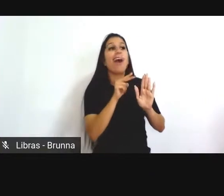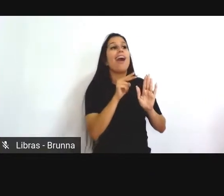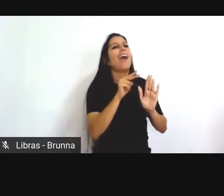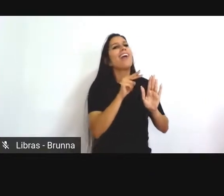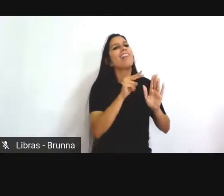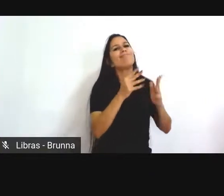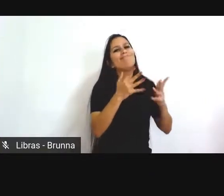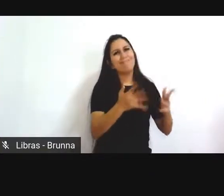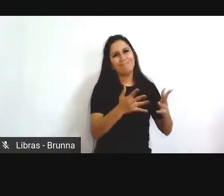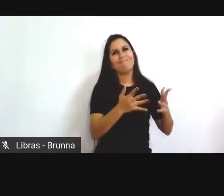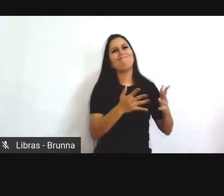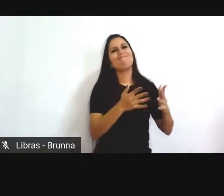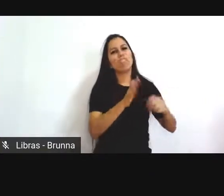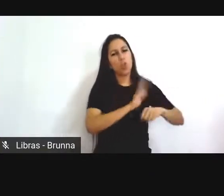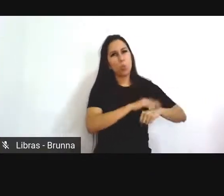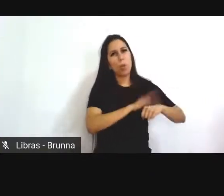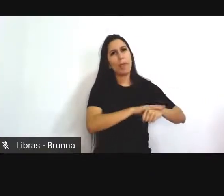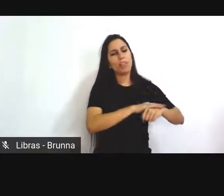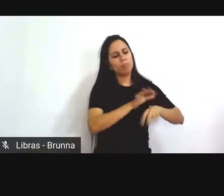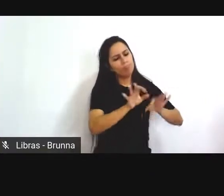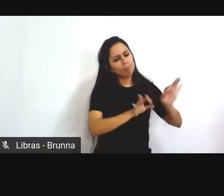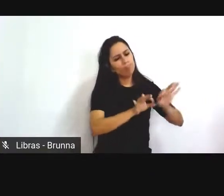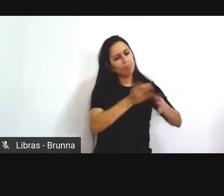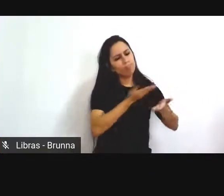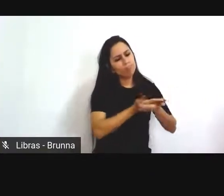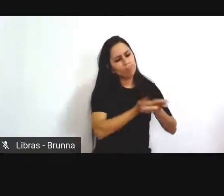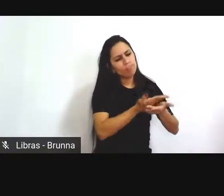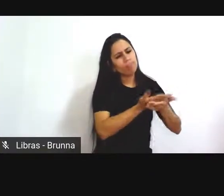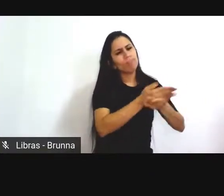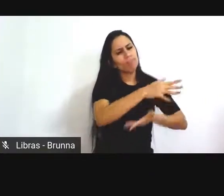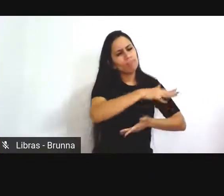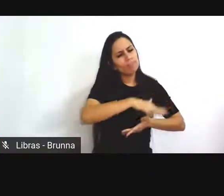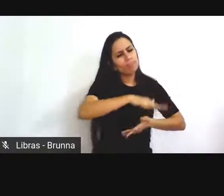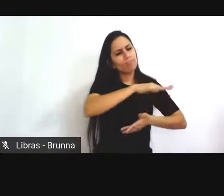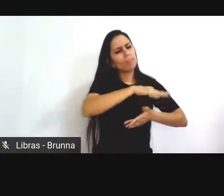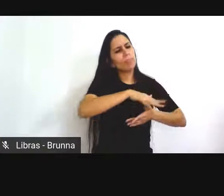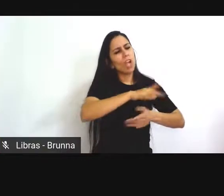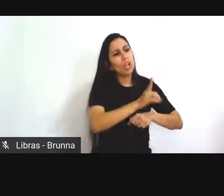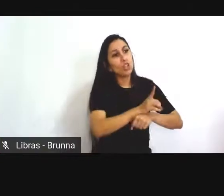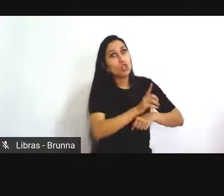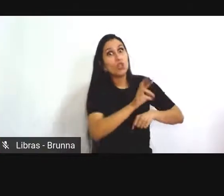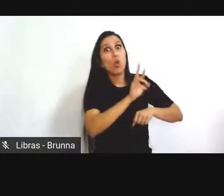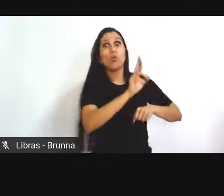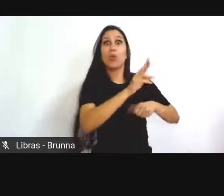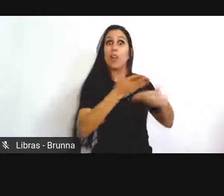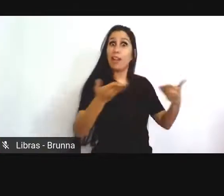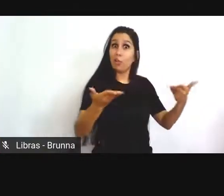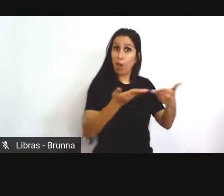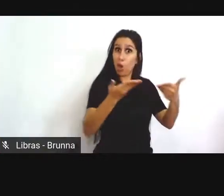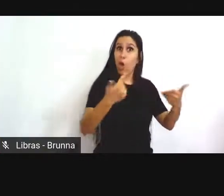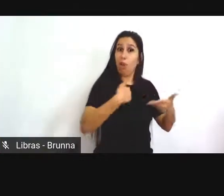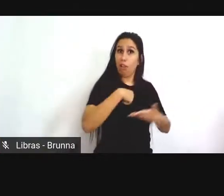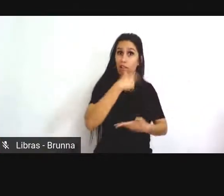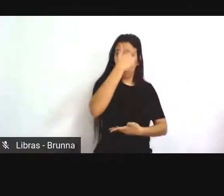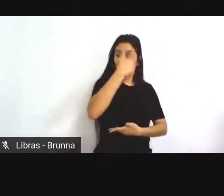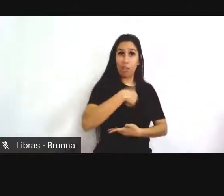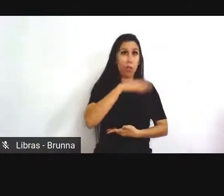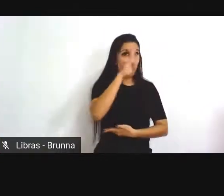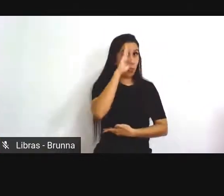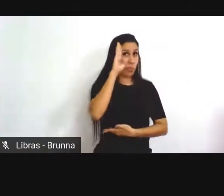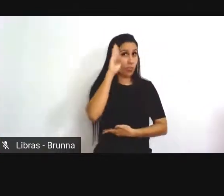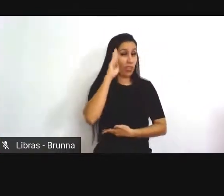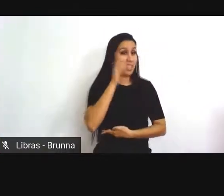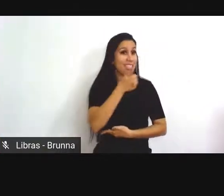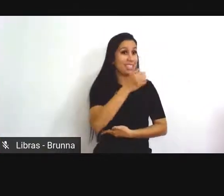construindo um projeto de doutorado e agora convivendo com um doutorado acadêmico, quase 100%